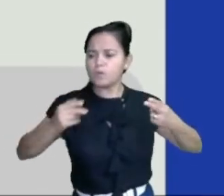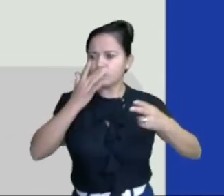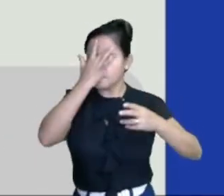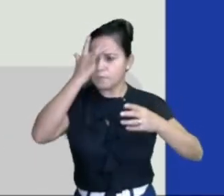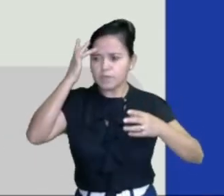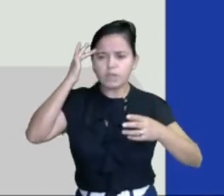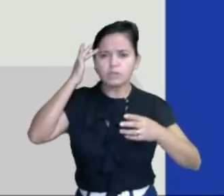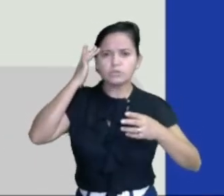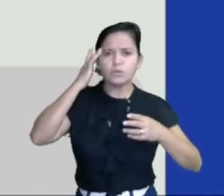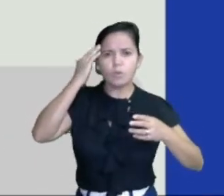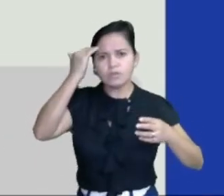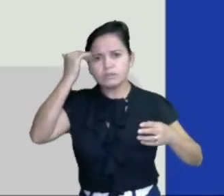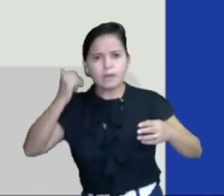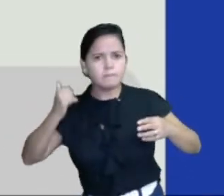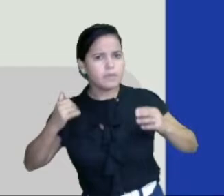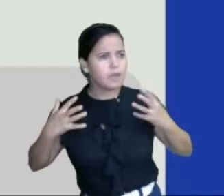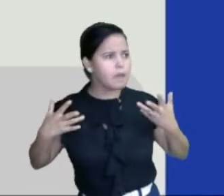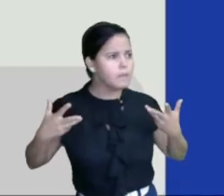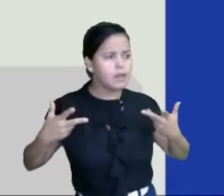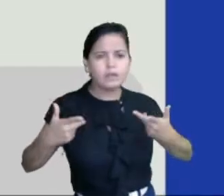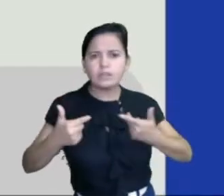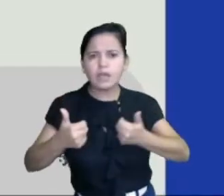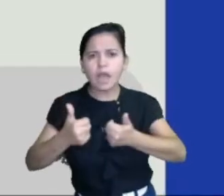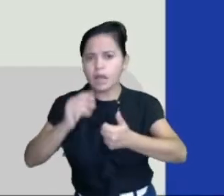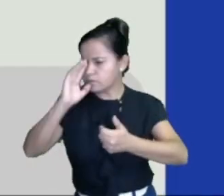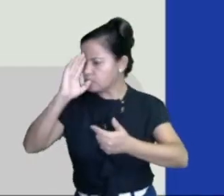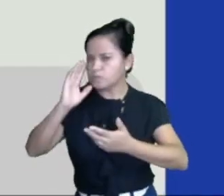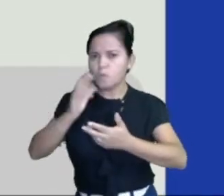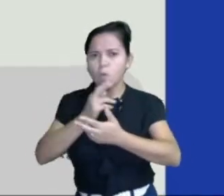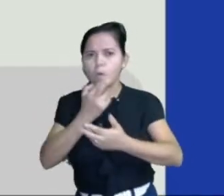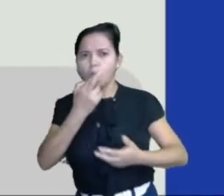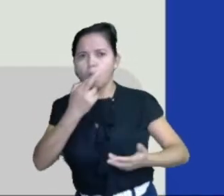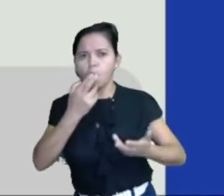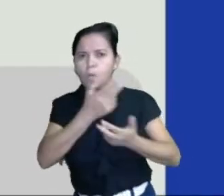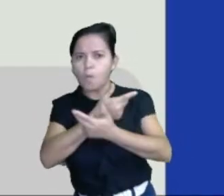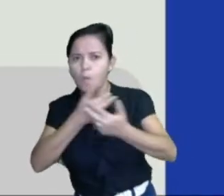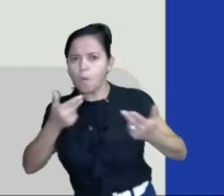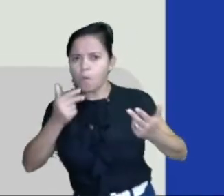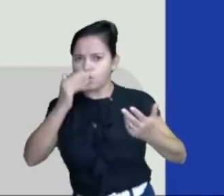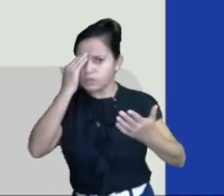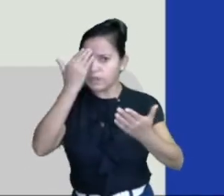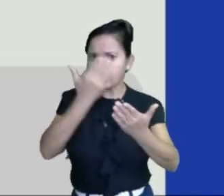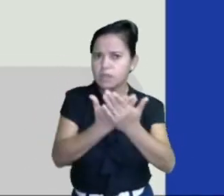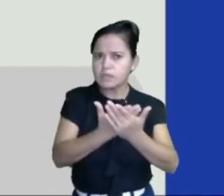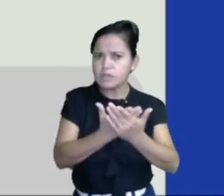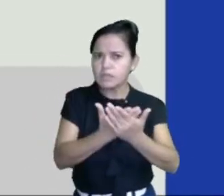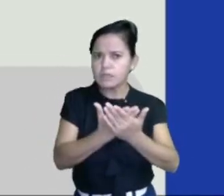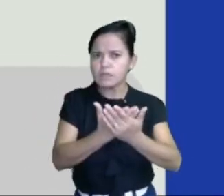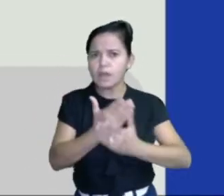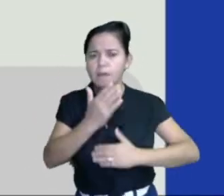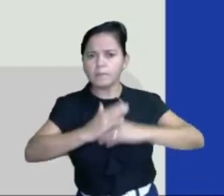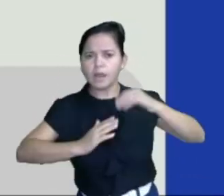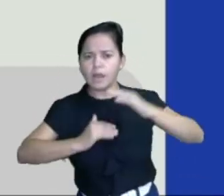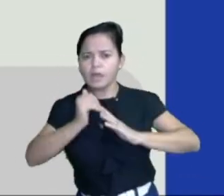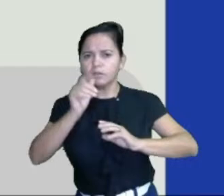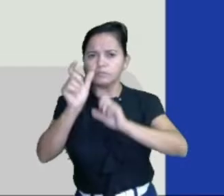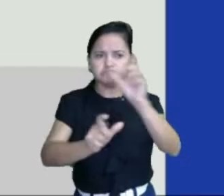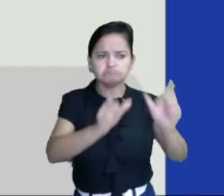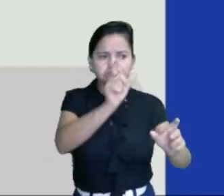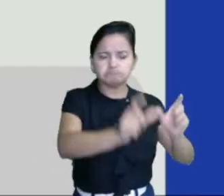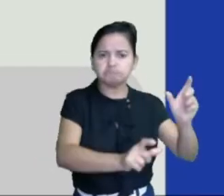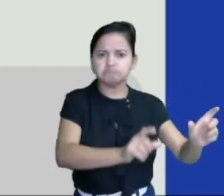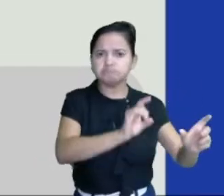saberes, às habilidades, às crenças, às práticas, ao modo de ser